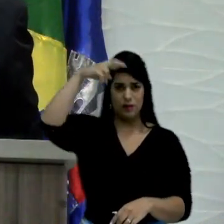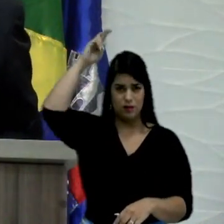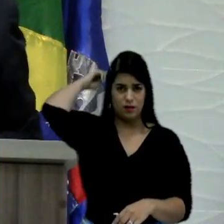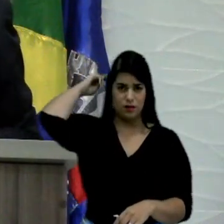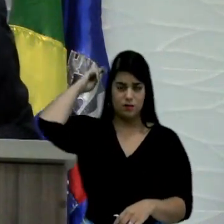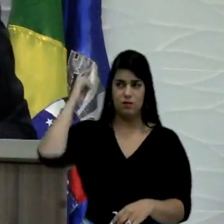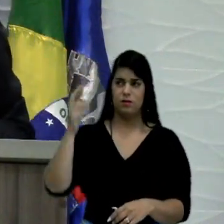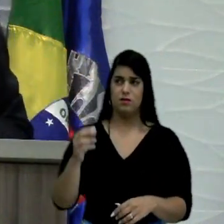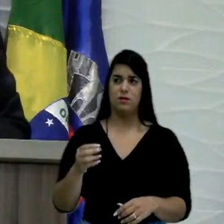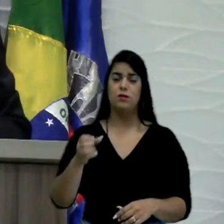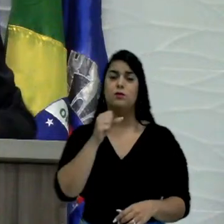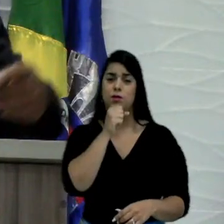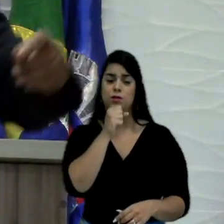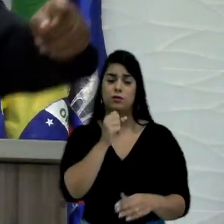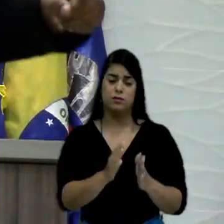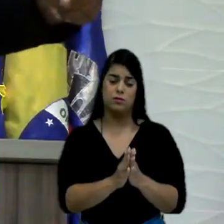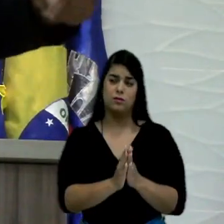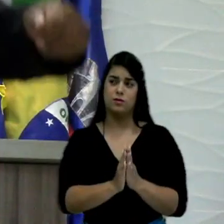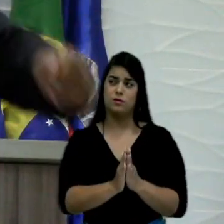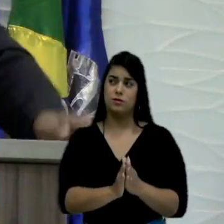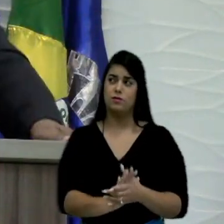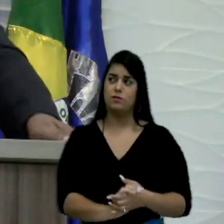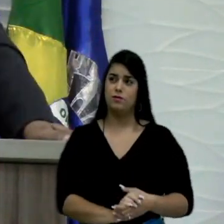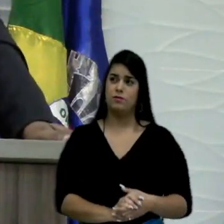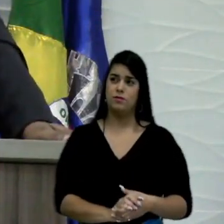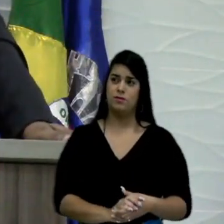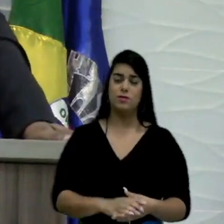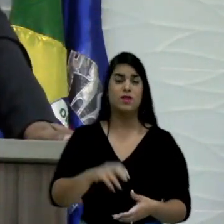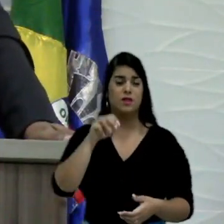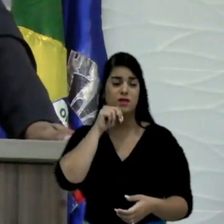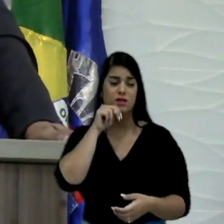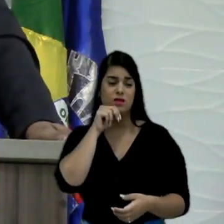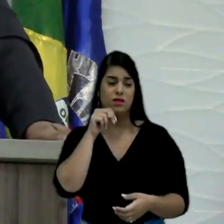favor. Ney, pega esse microfone aí, por favor.